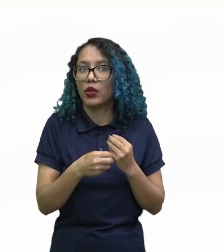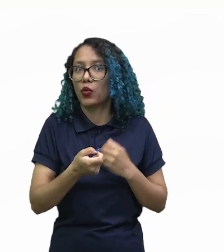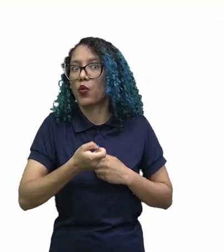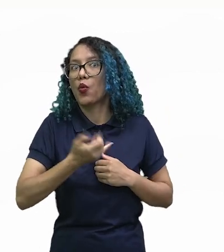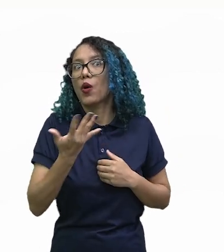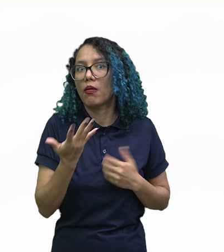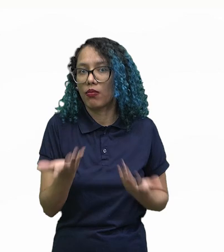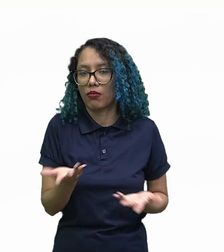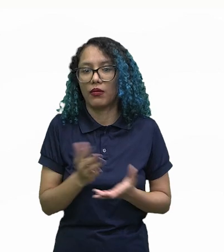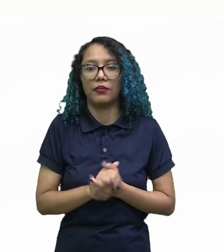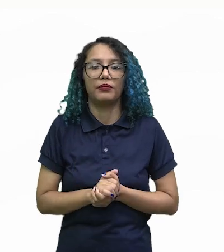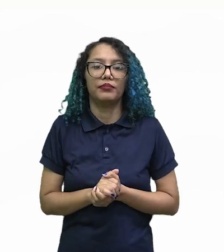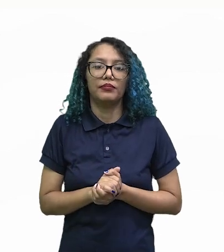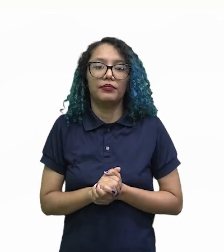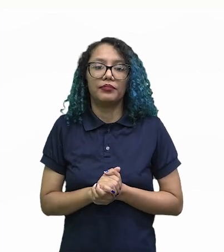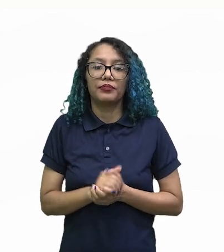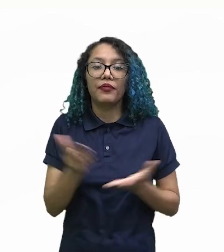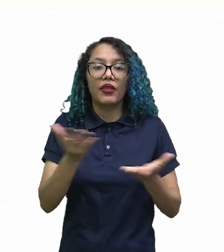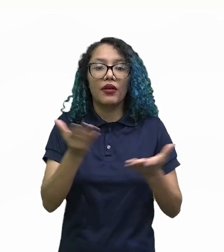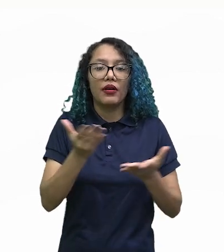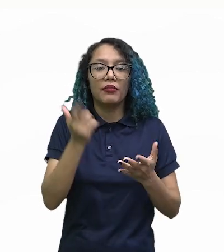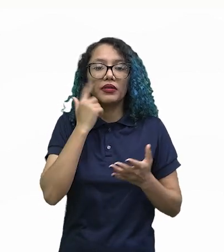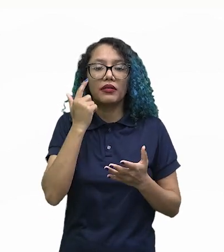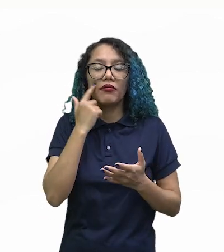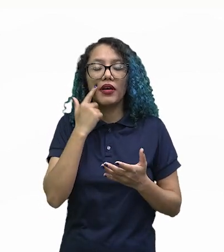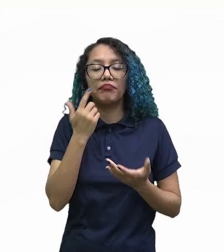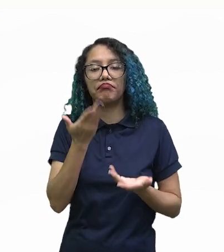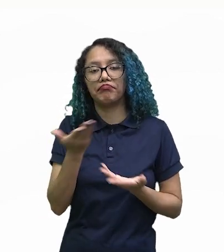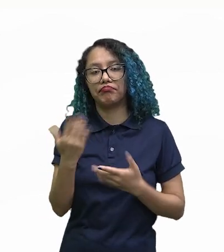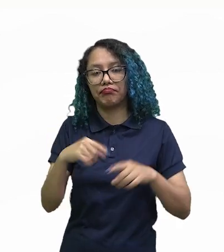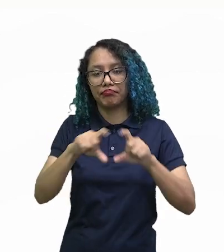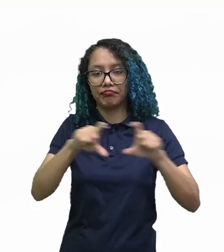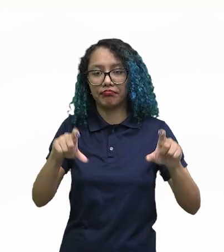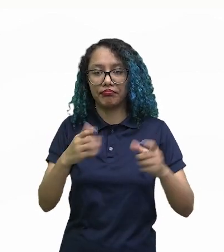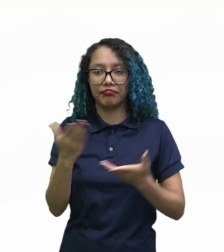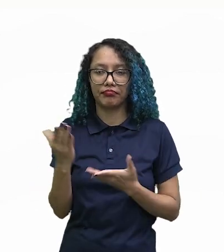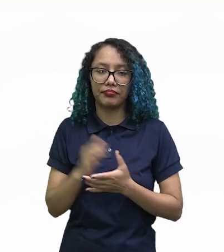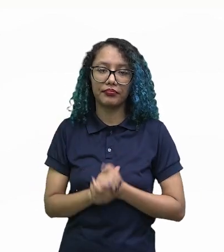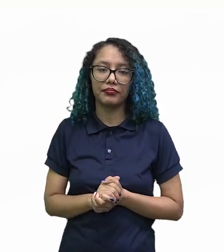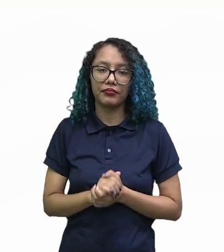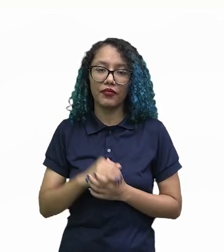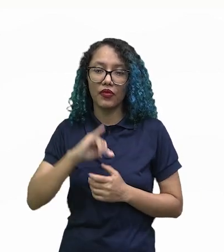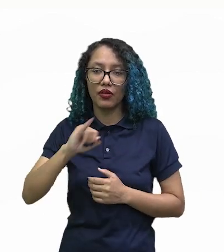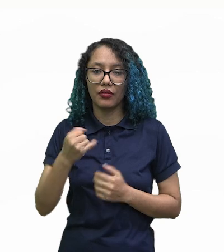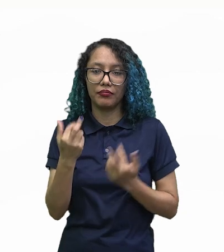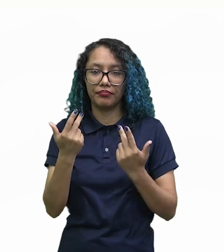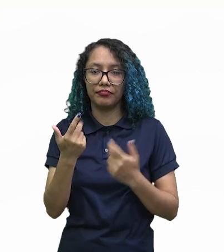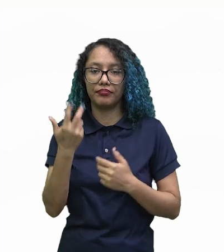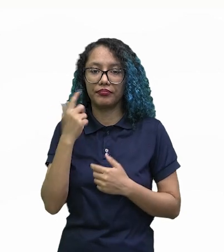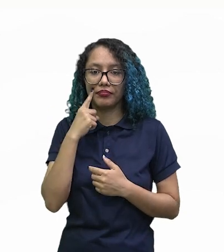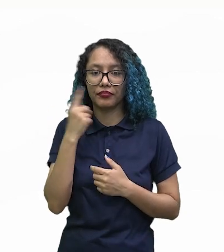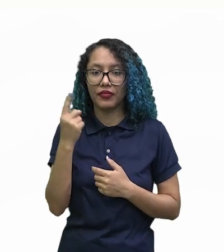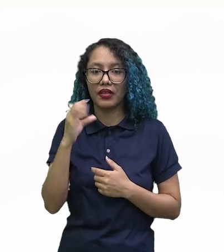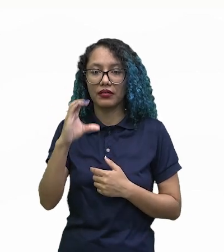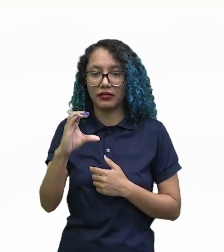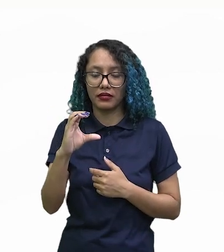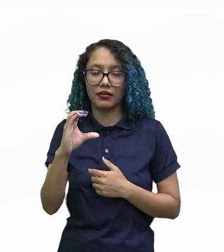contexto de juros simples, a fórmula juros simples é capital, você vai iniciar aplicando ali